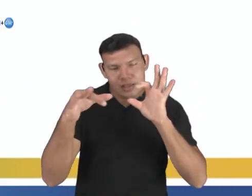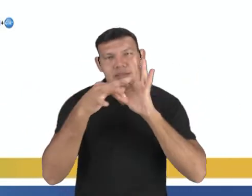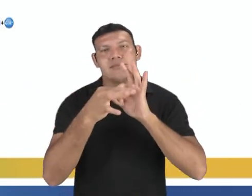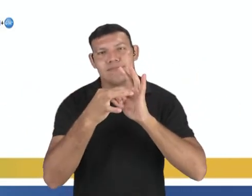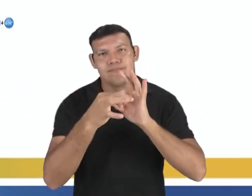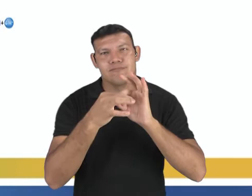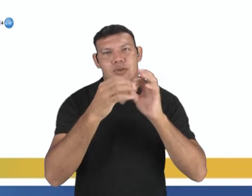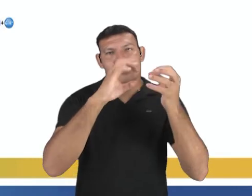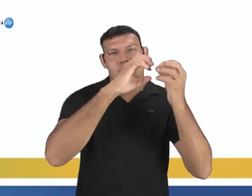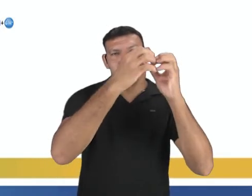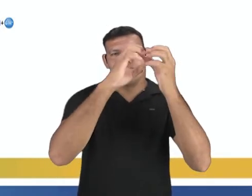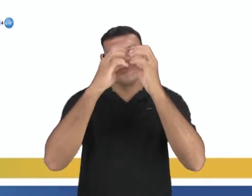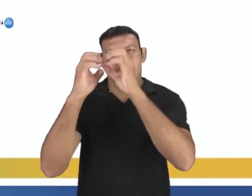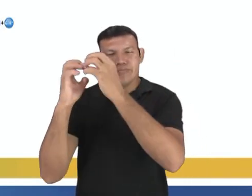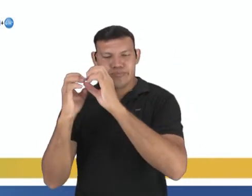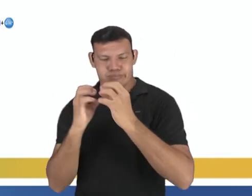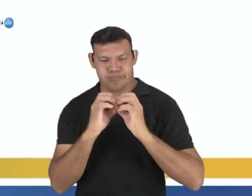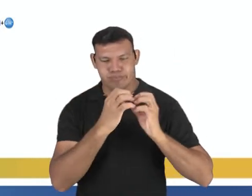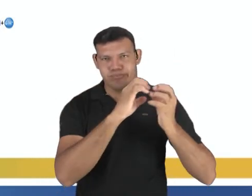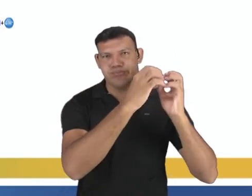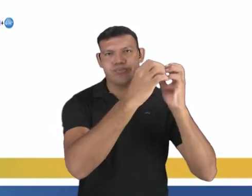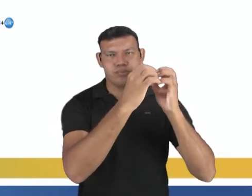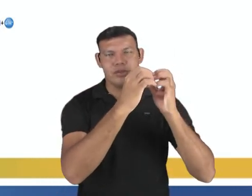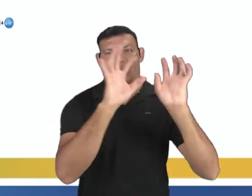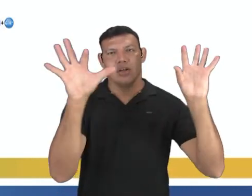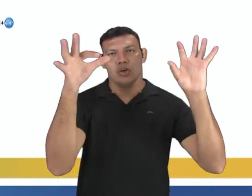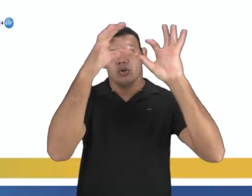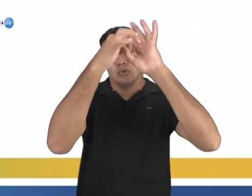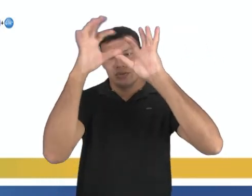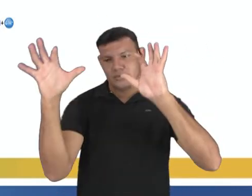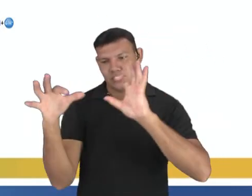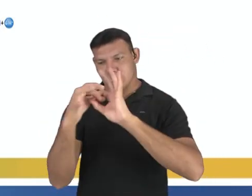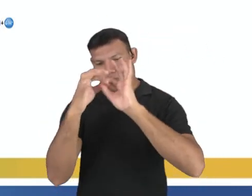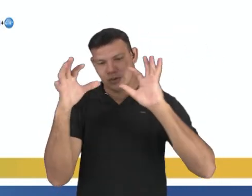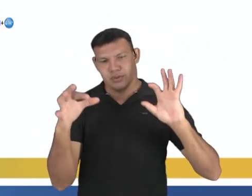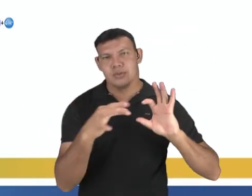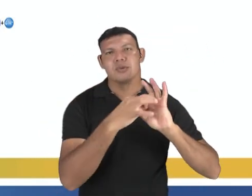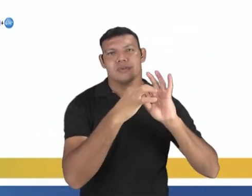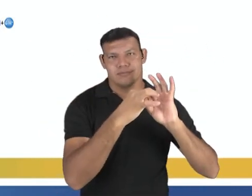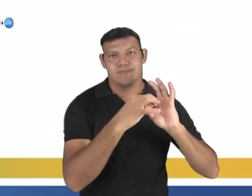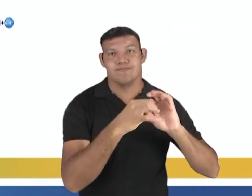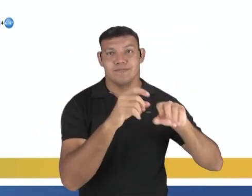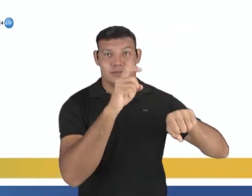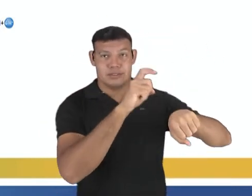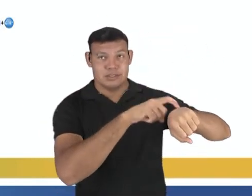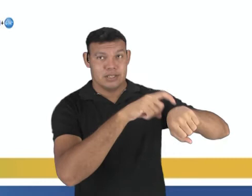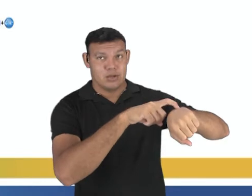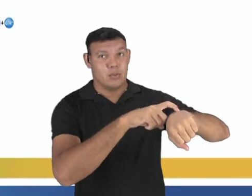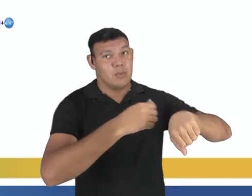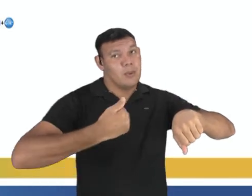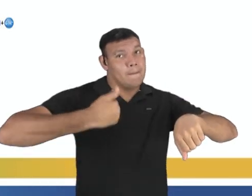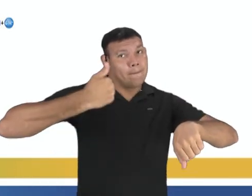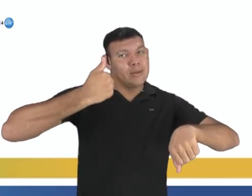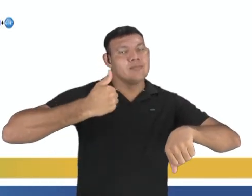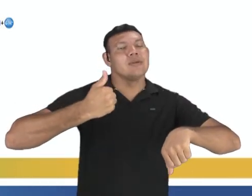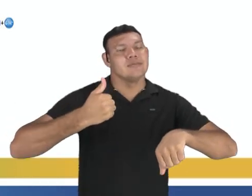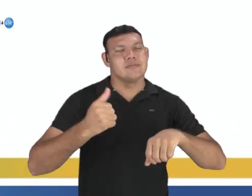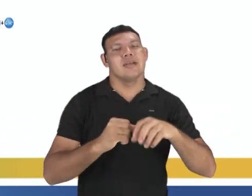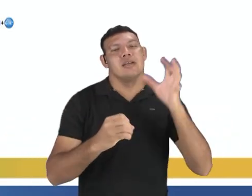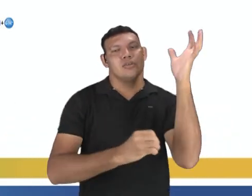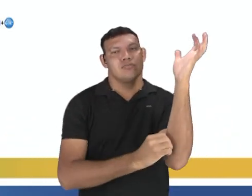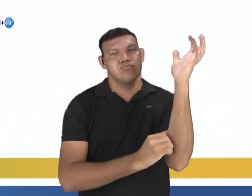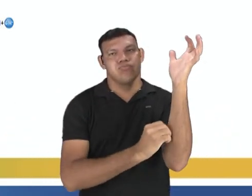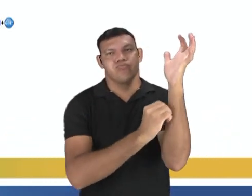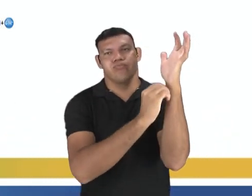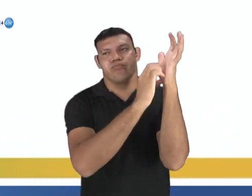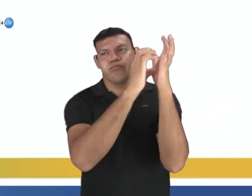a junção daquelas moléculas que eu falei para vocês. Ocorre a junção, na primeira fase ocorre a quebra do gás